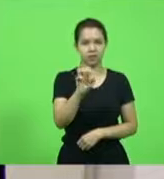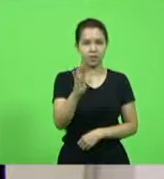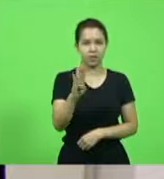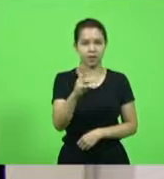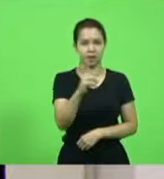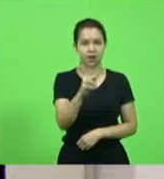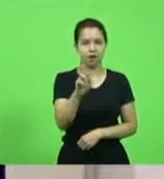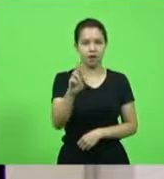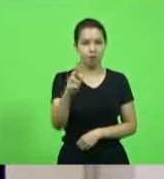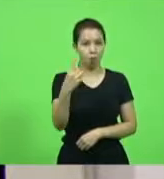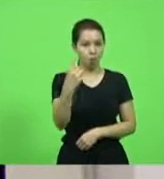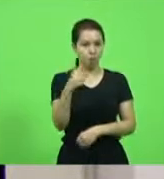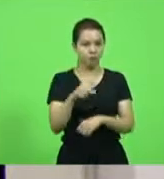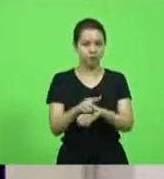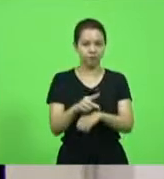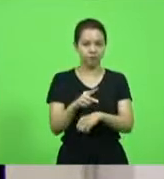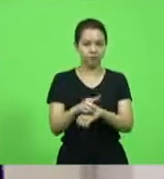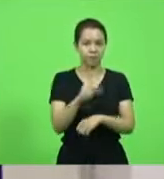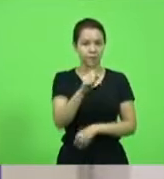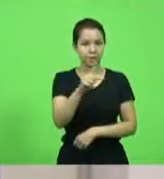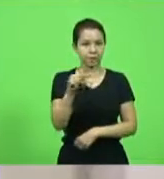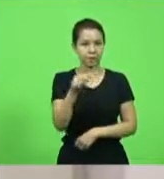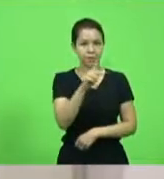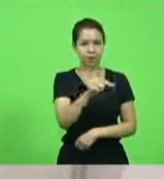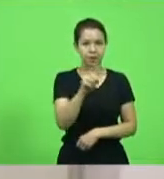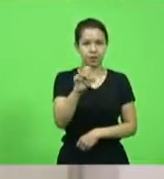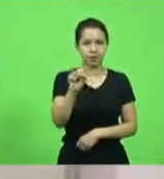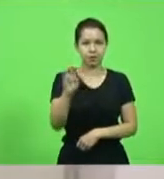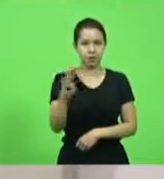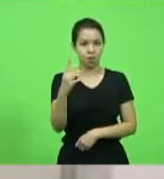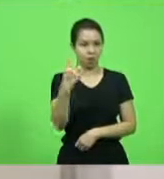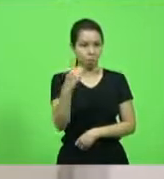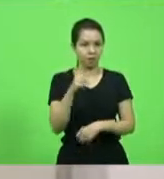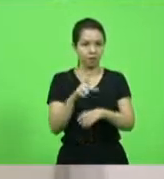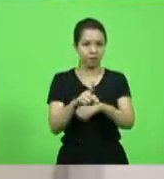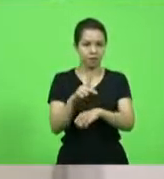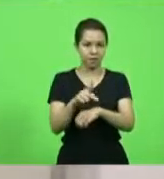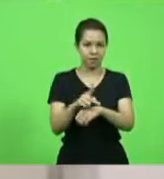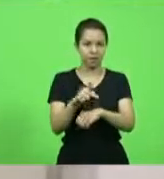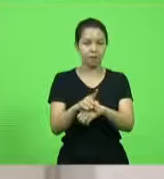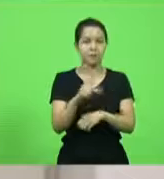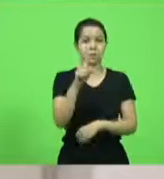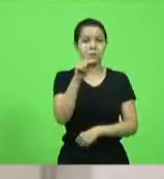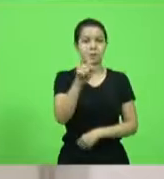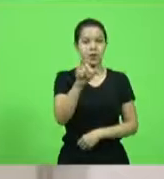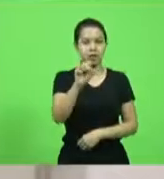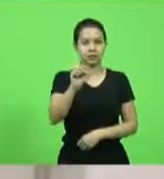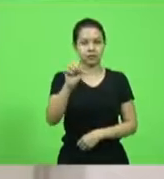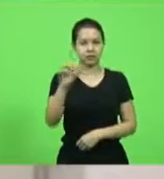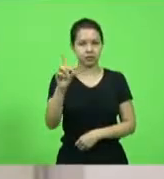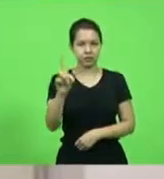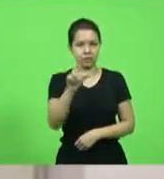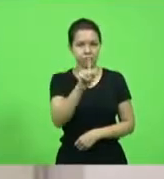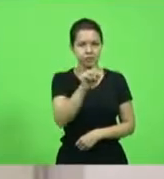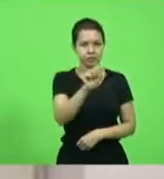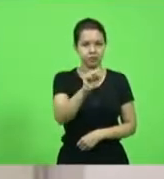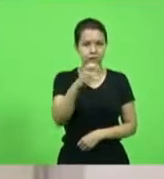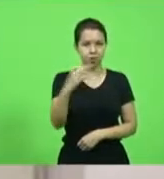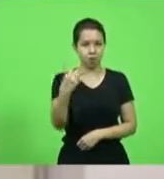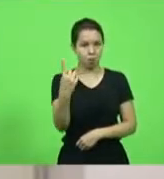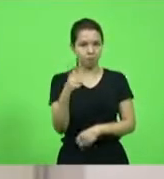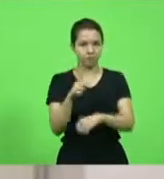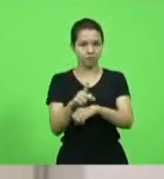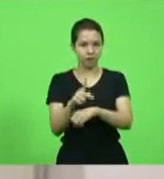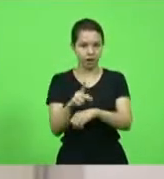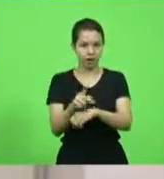PR, 1 vaga, Bloco PP e PSB, 1 vaga, Bloco PSD e PSC, 1 vaga,